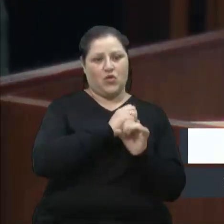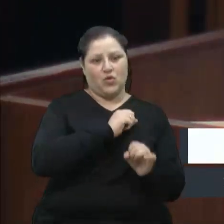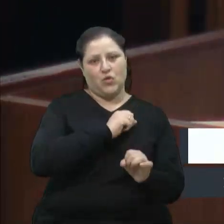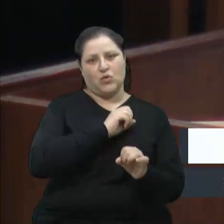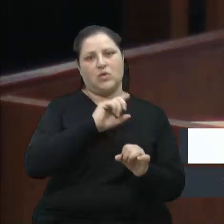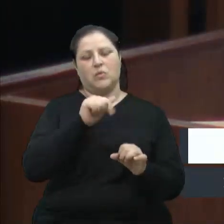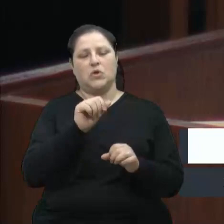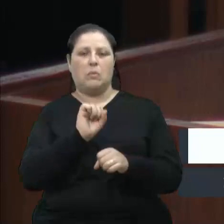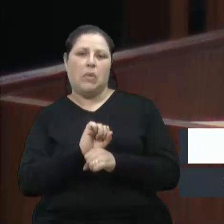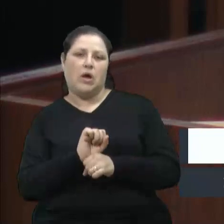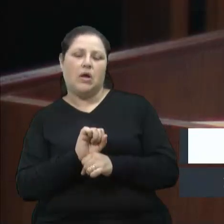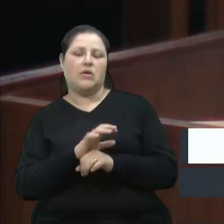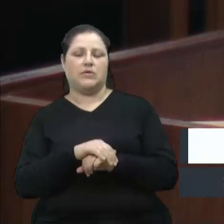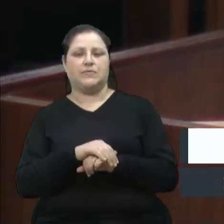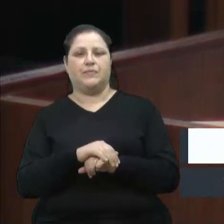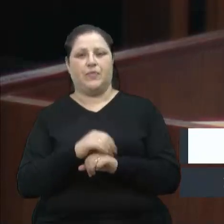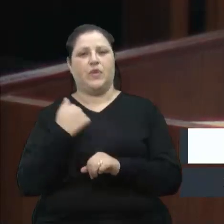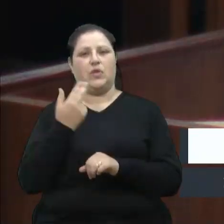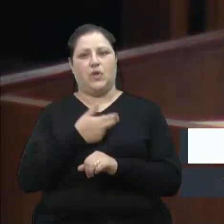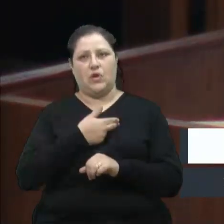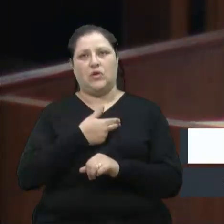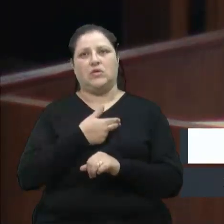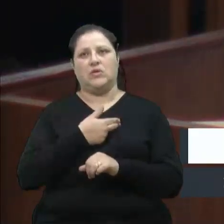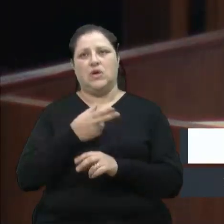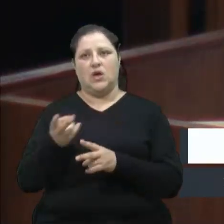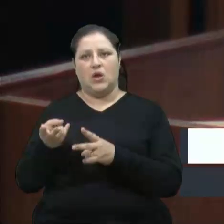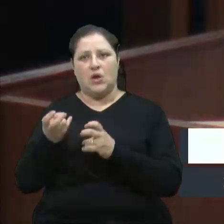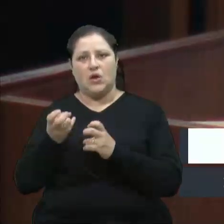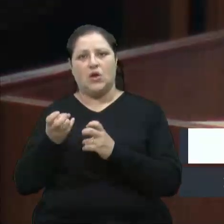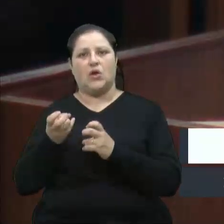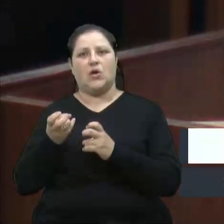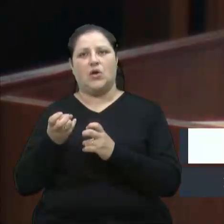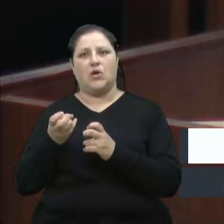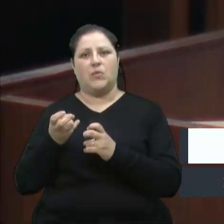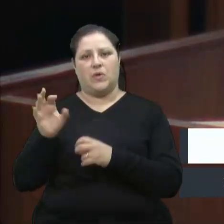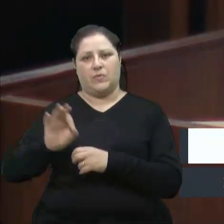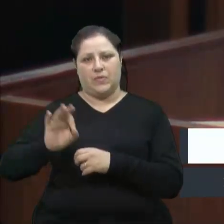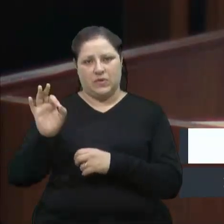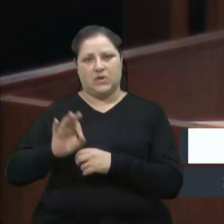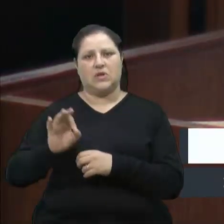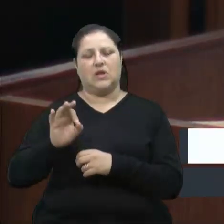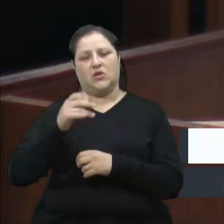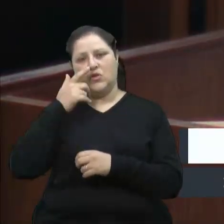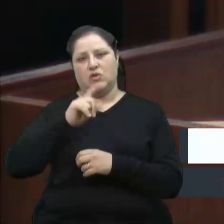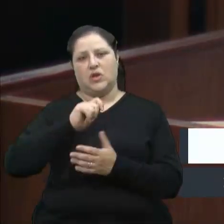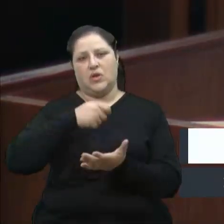inscrições a gente cobra taxa para manter a mídia, para manter alguma coisa,